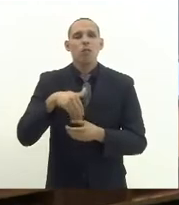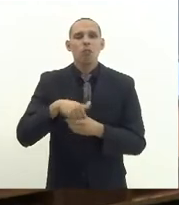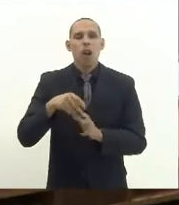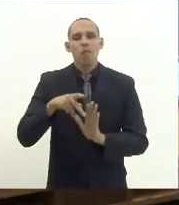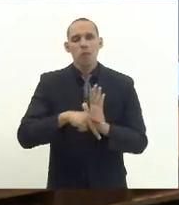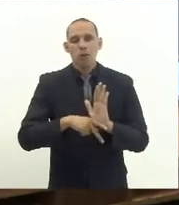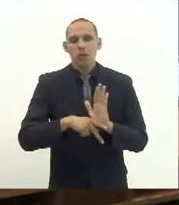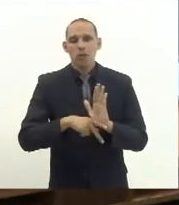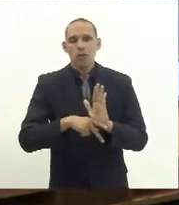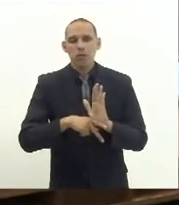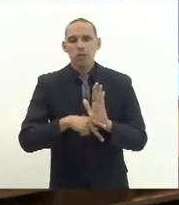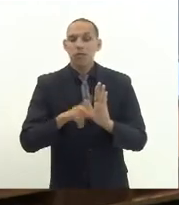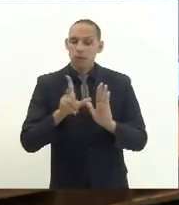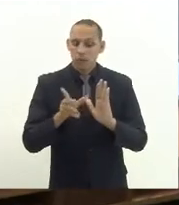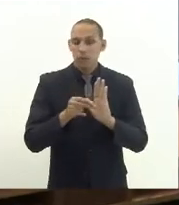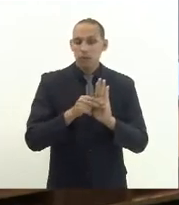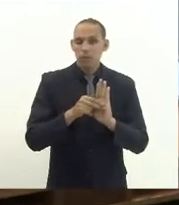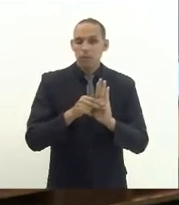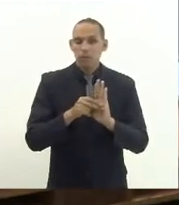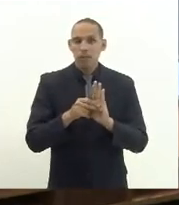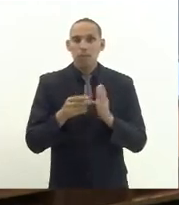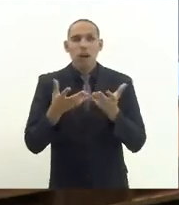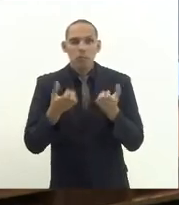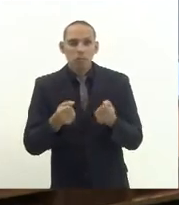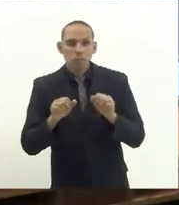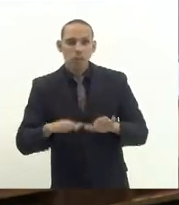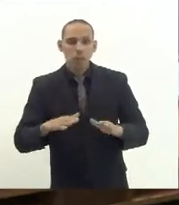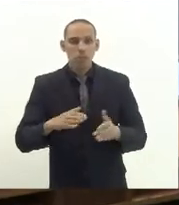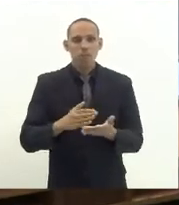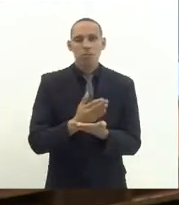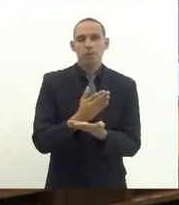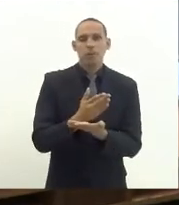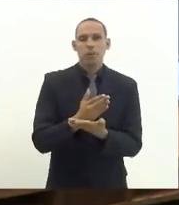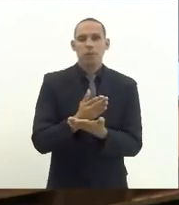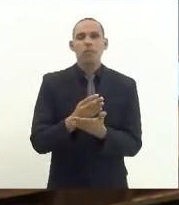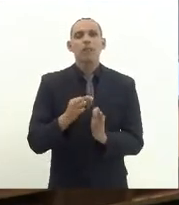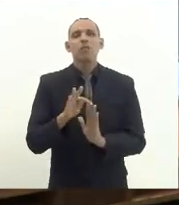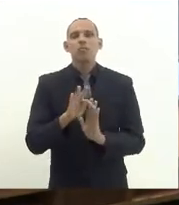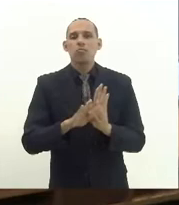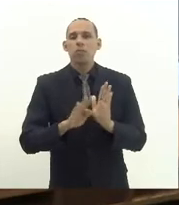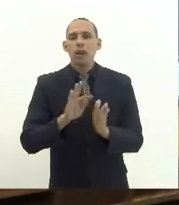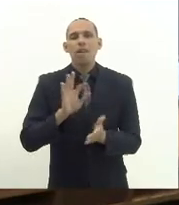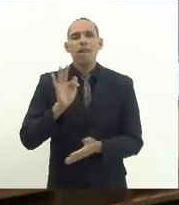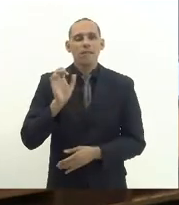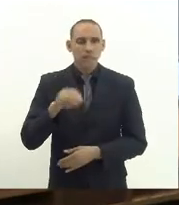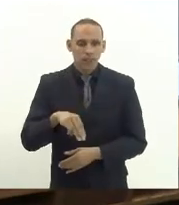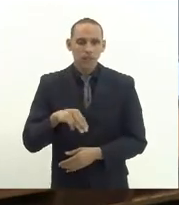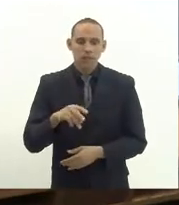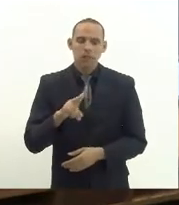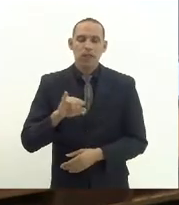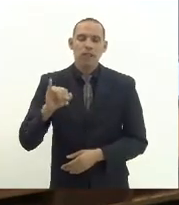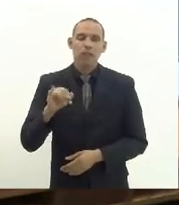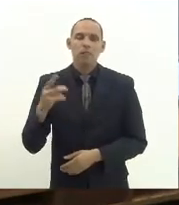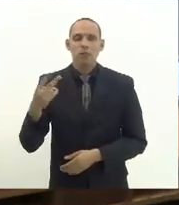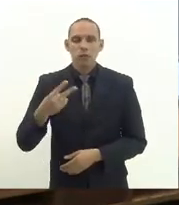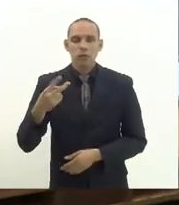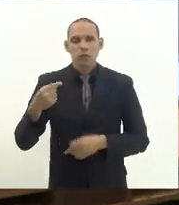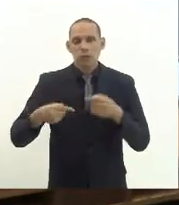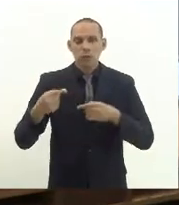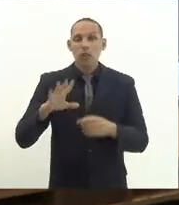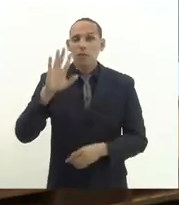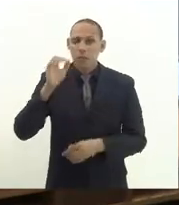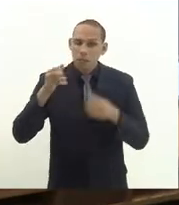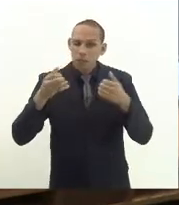projeto assim emendados seus que aprovam permaneçam Como estão aprovadas na redação do vencido para segunda discussão